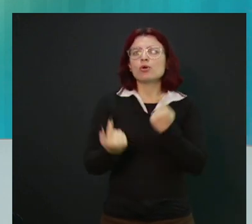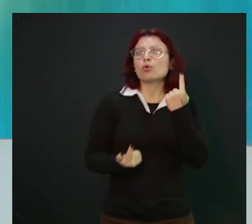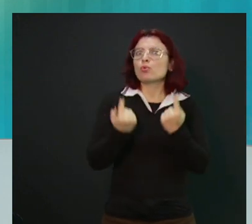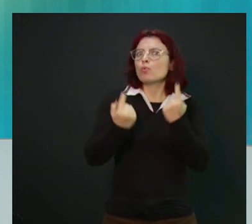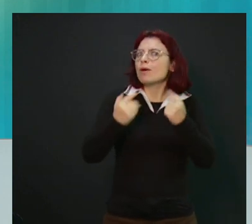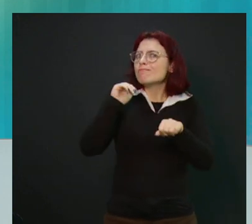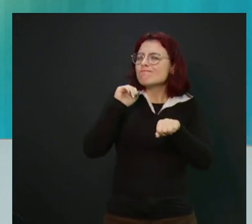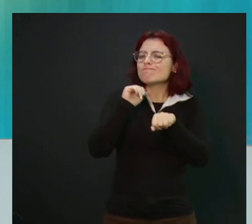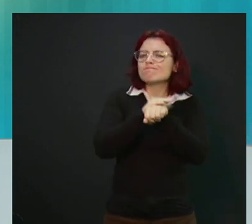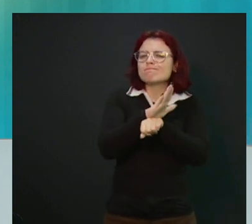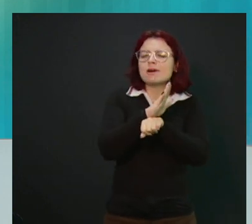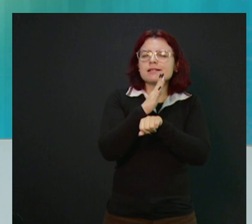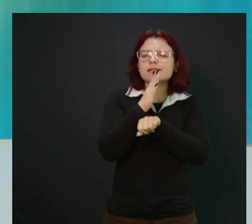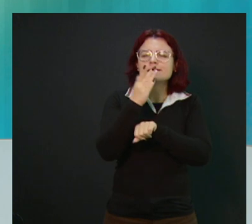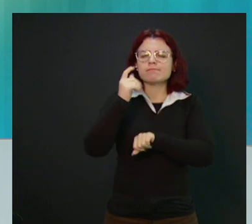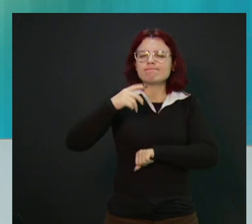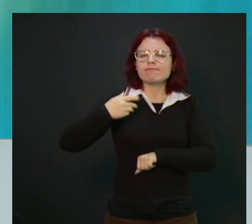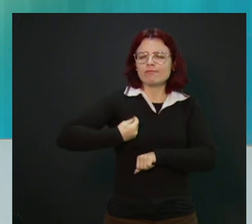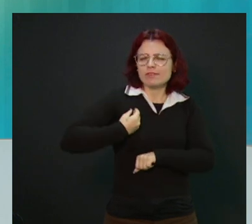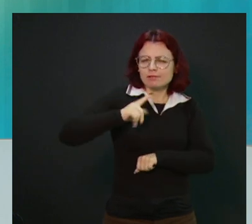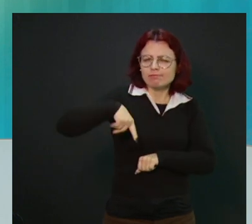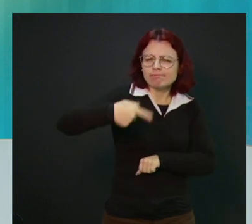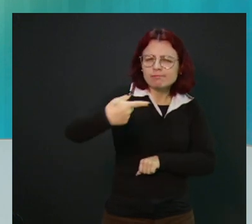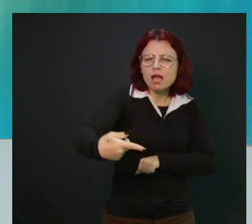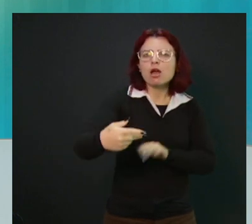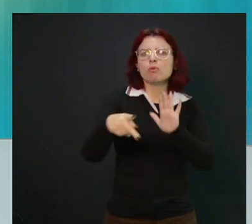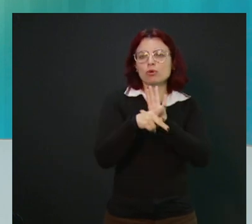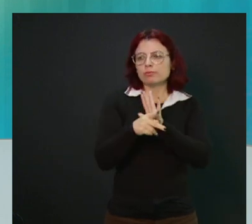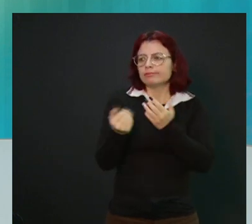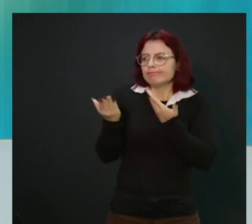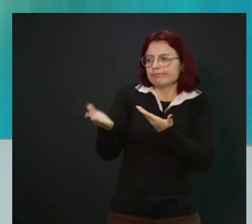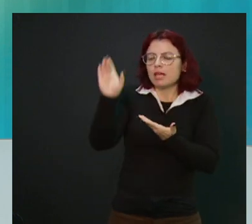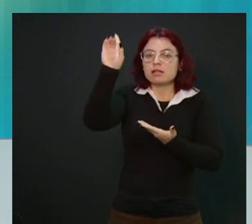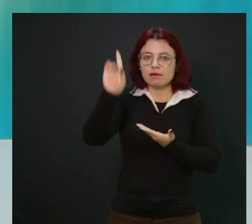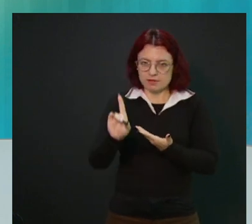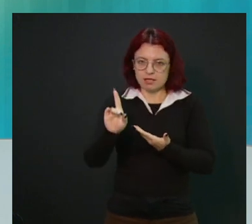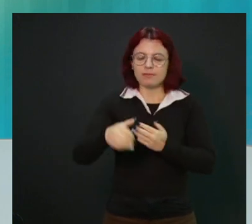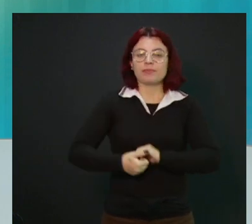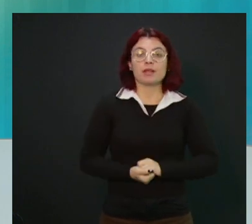frequentes que levam a essa deficiência. Então,